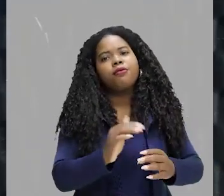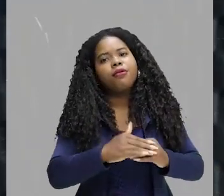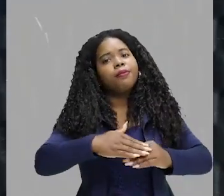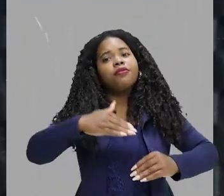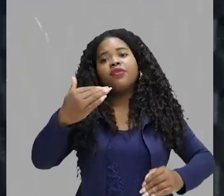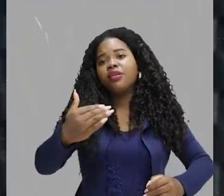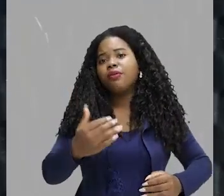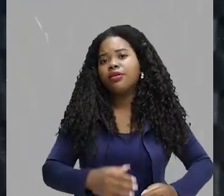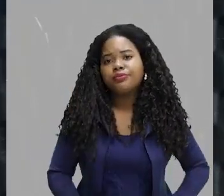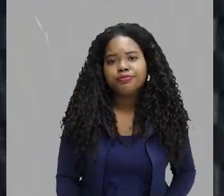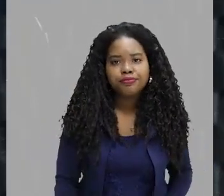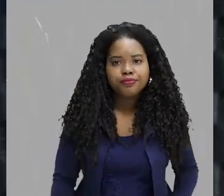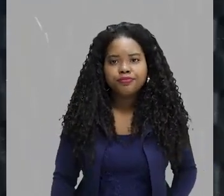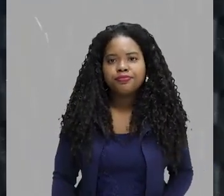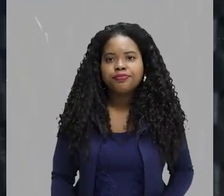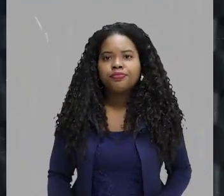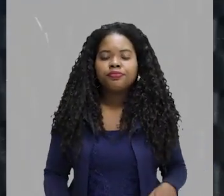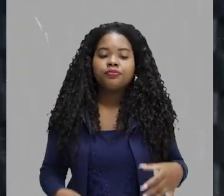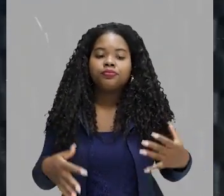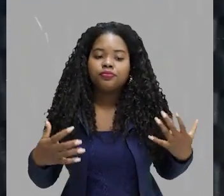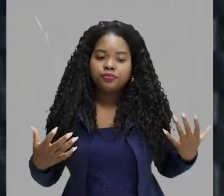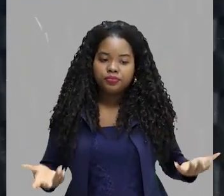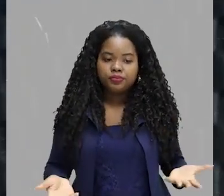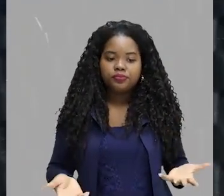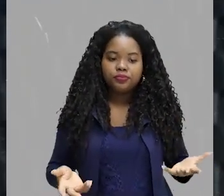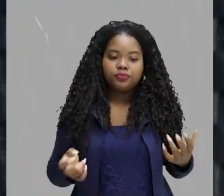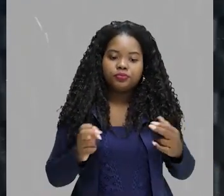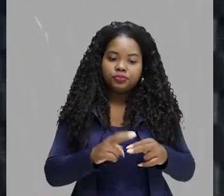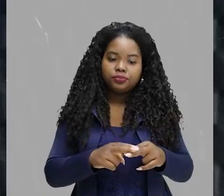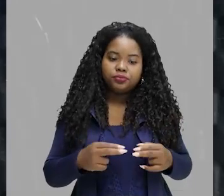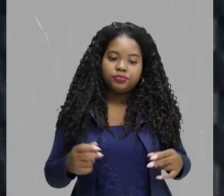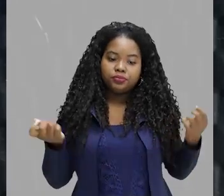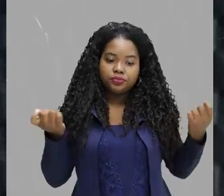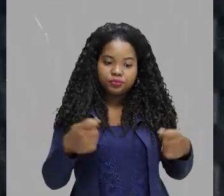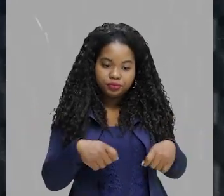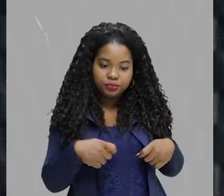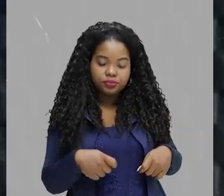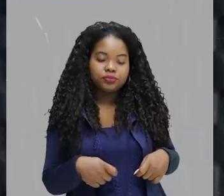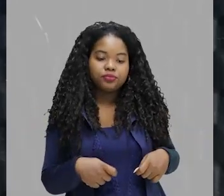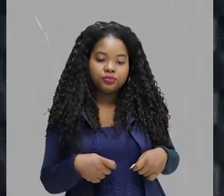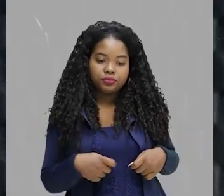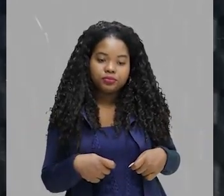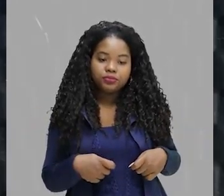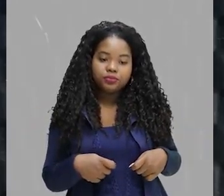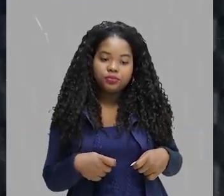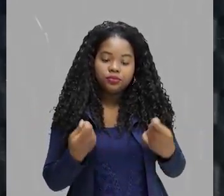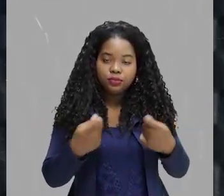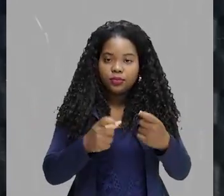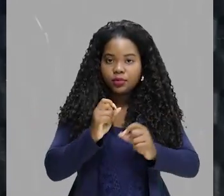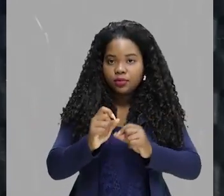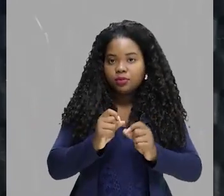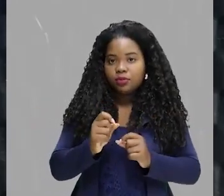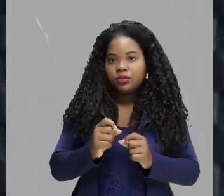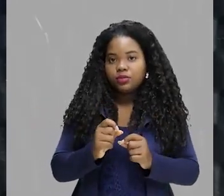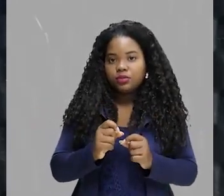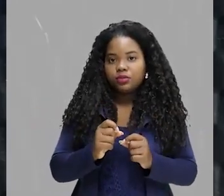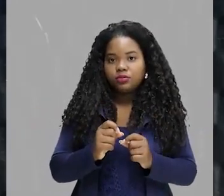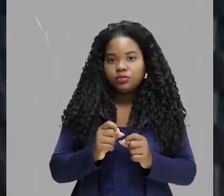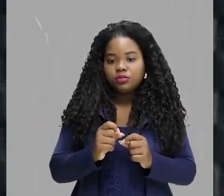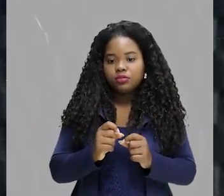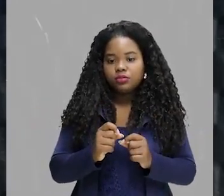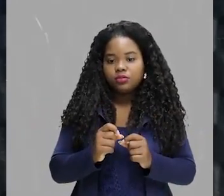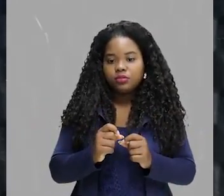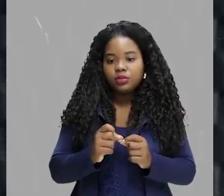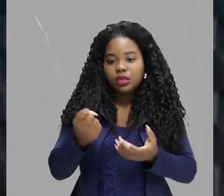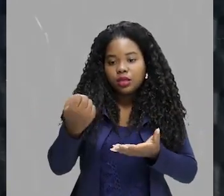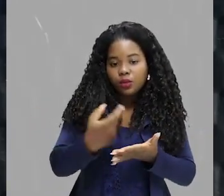muito. E para que isso seja viável, é preciso também que o consumo seja em larga escala,